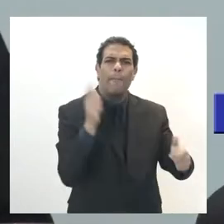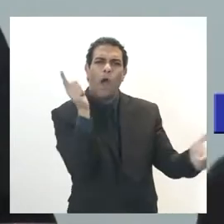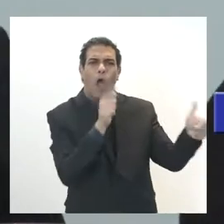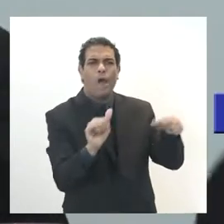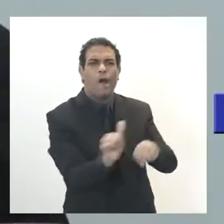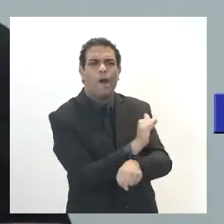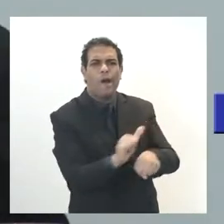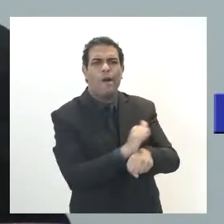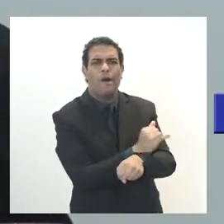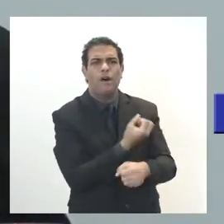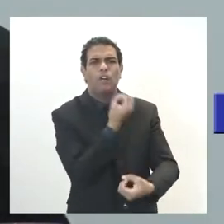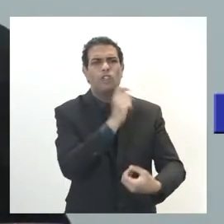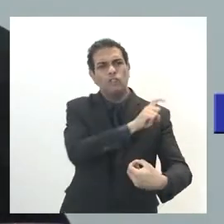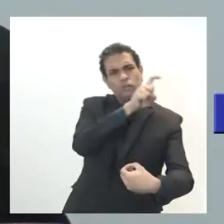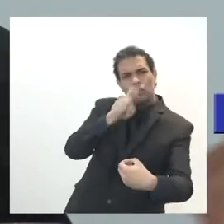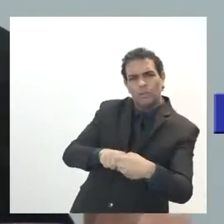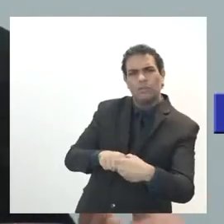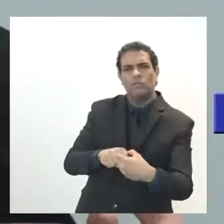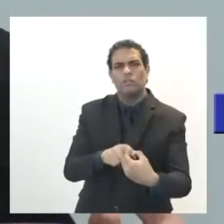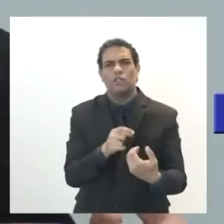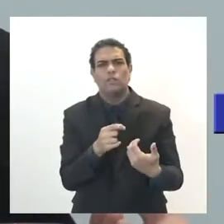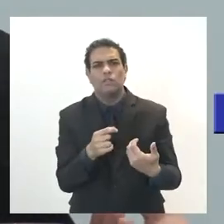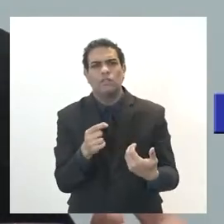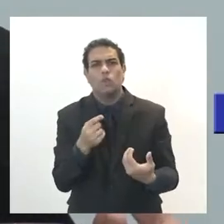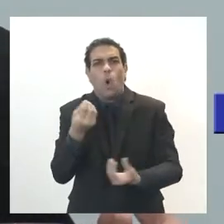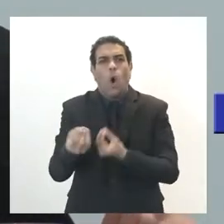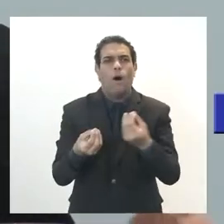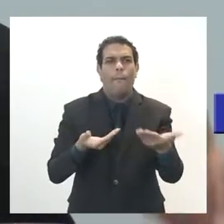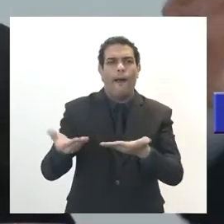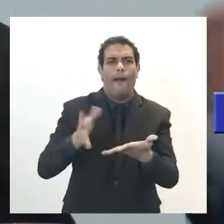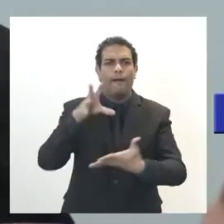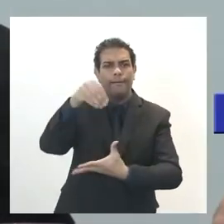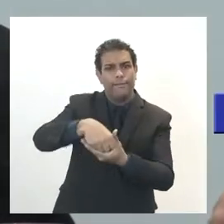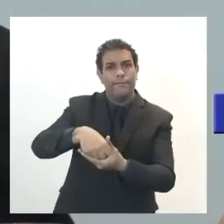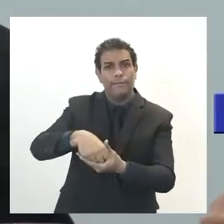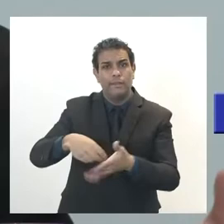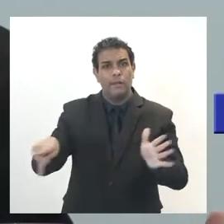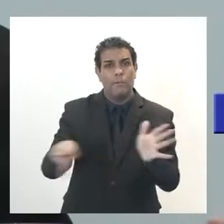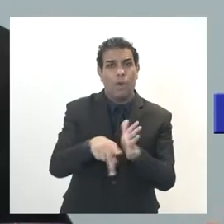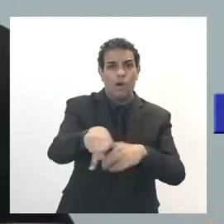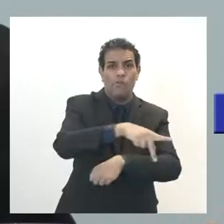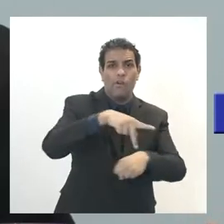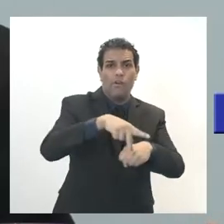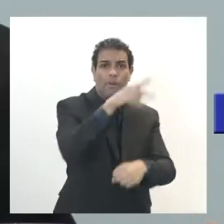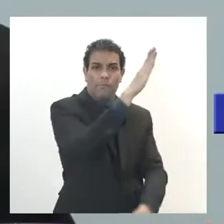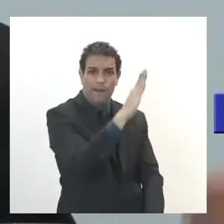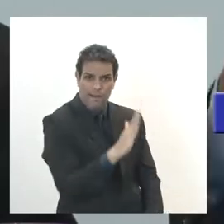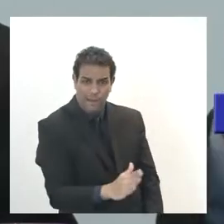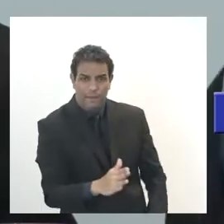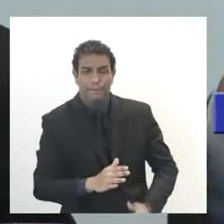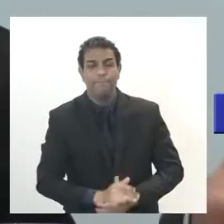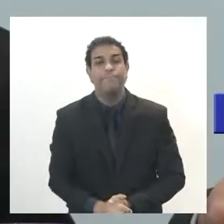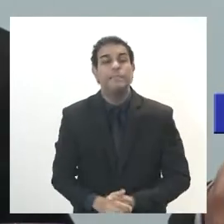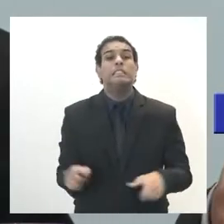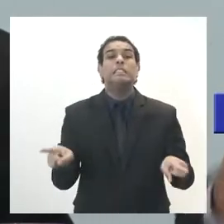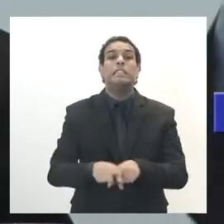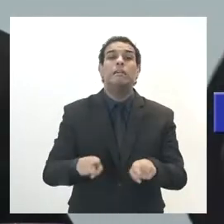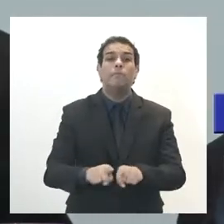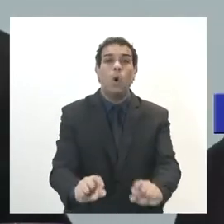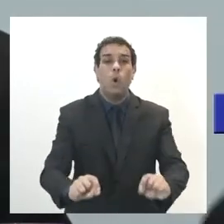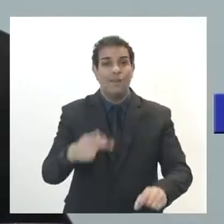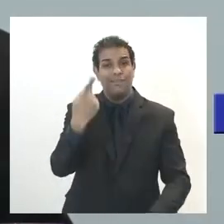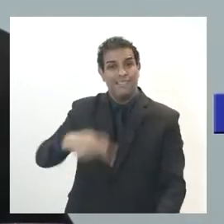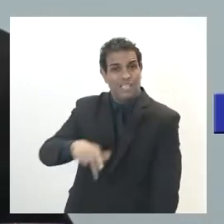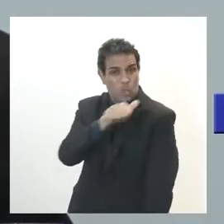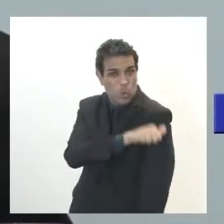as condições de retomada da prestação de energia elétrica no Amapá foi o estado brasileiro serviço público e assim sucessivamente